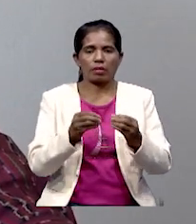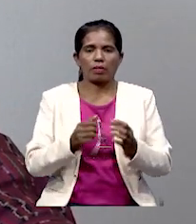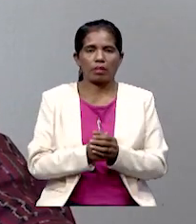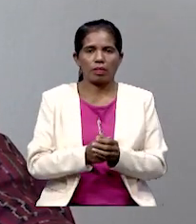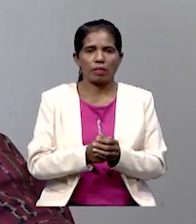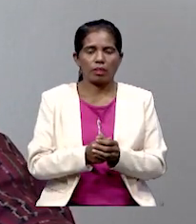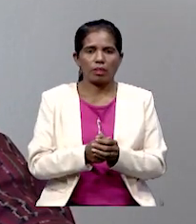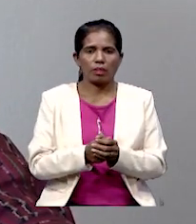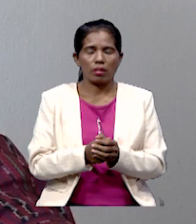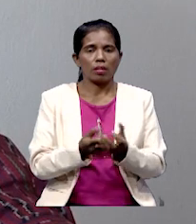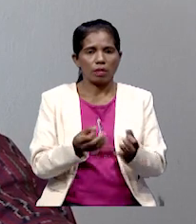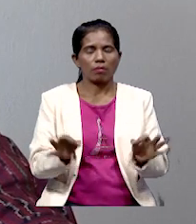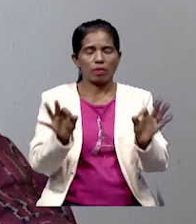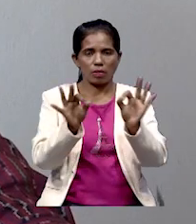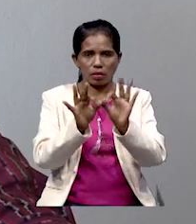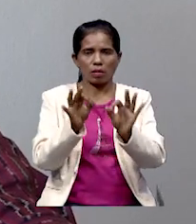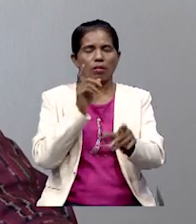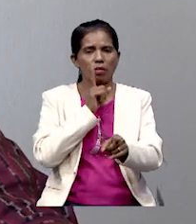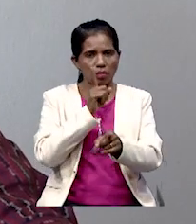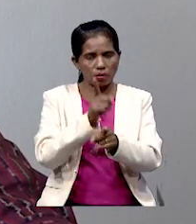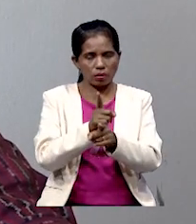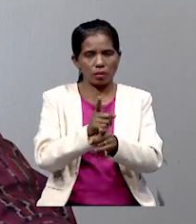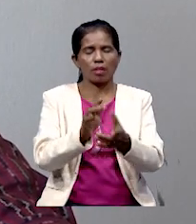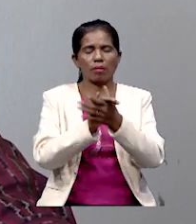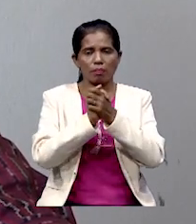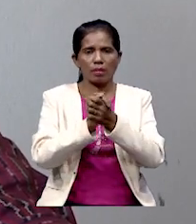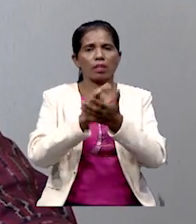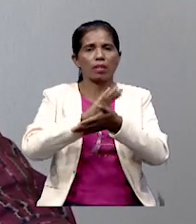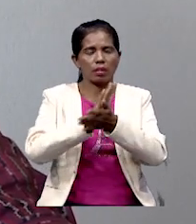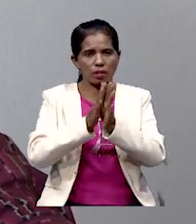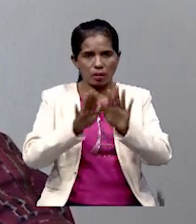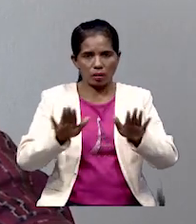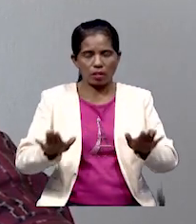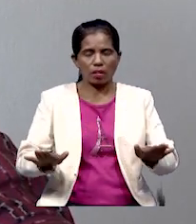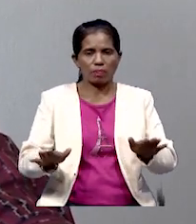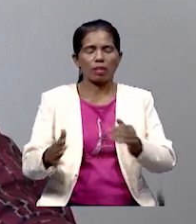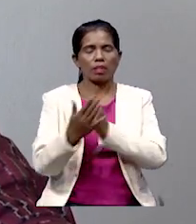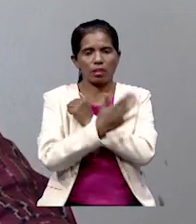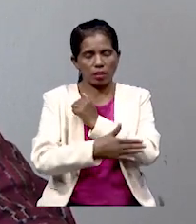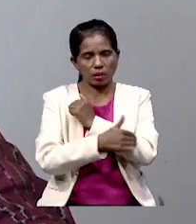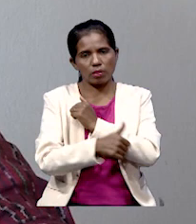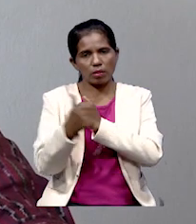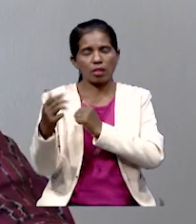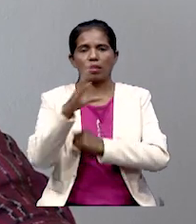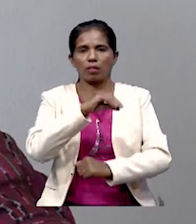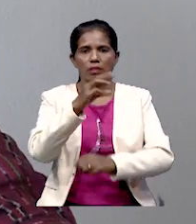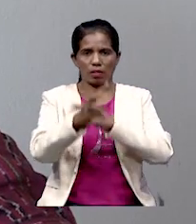é importante ter para a mente dame e a raiz sira e a mundo. E